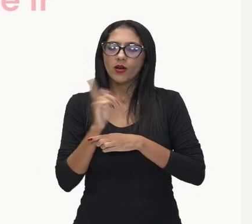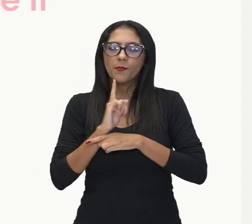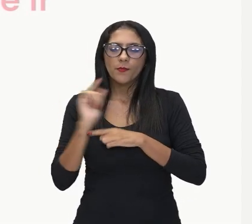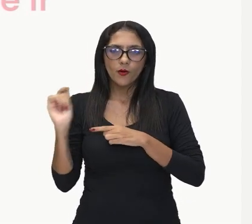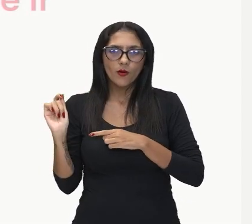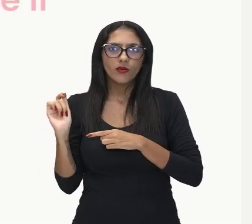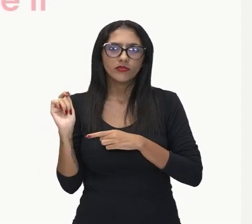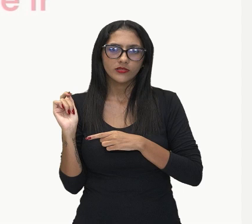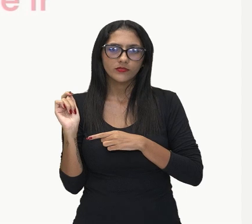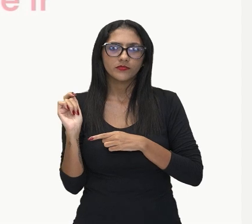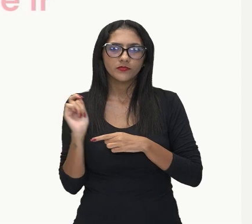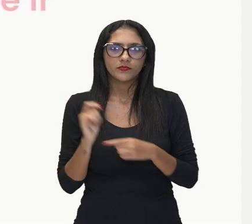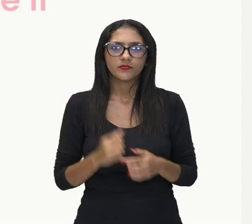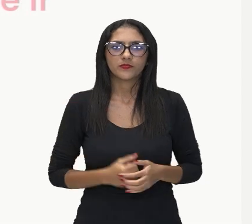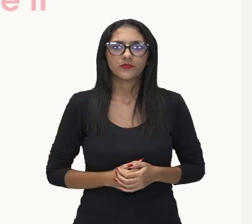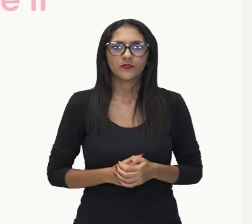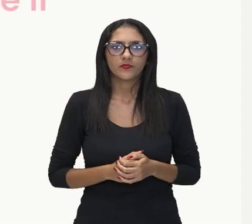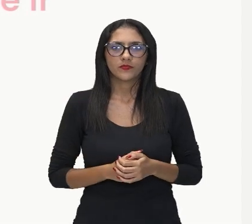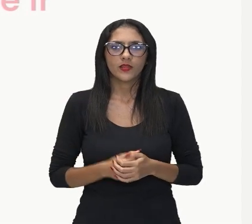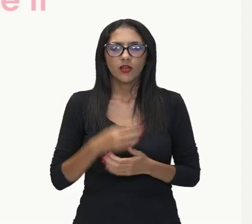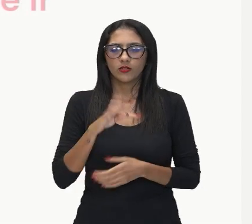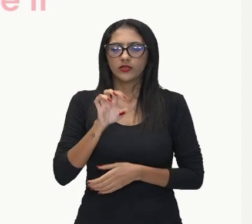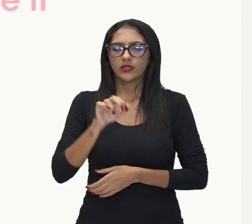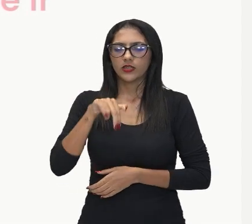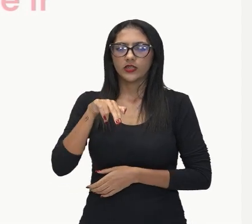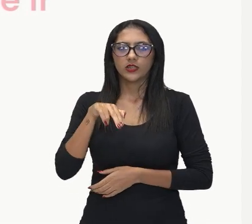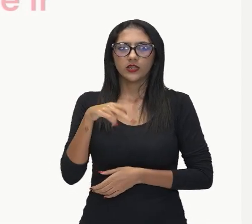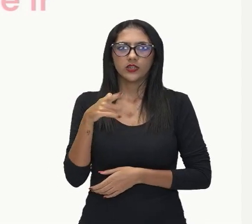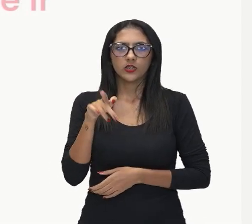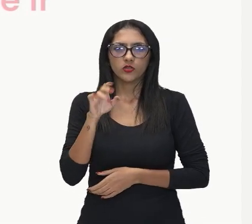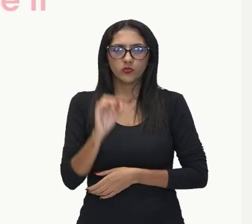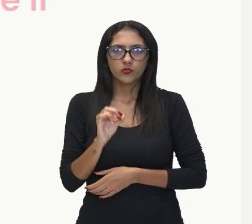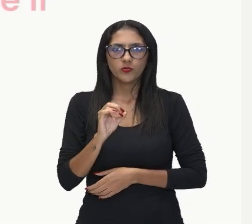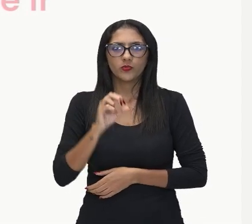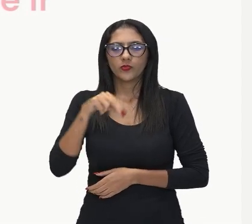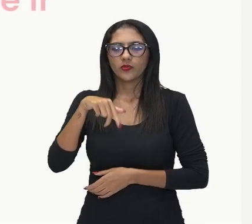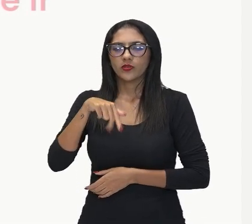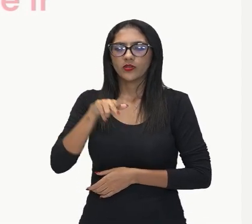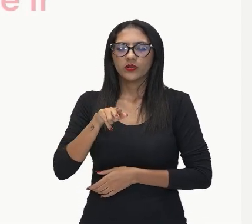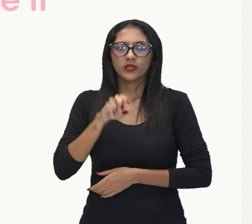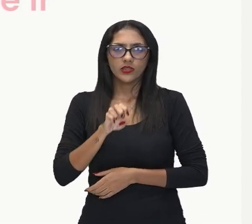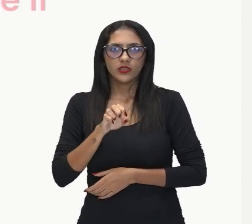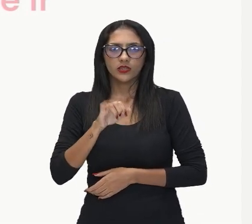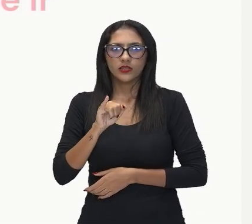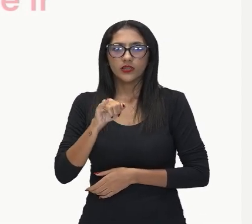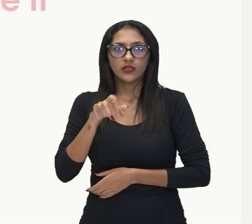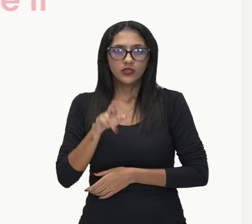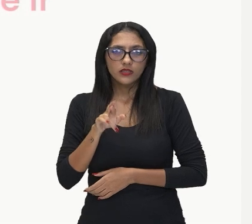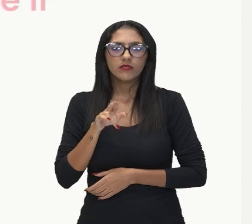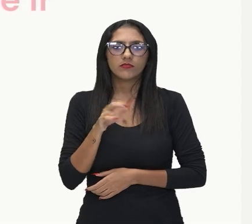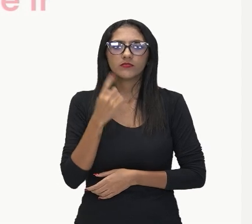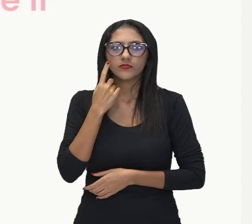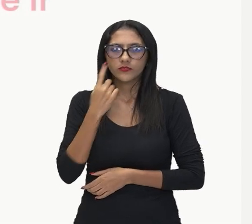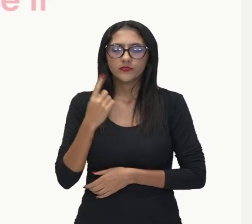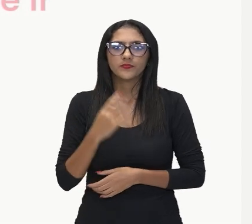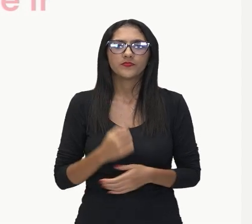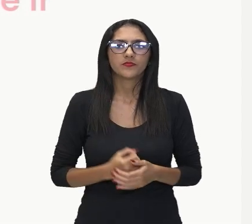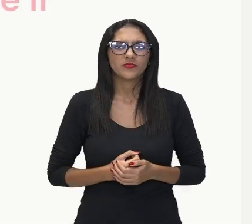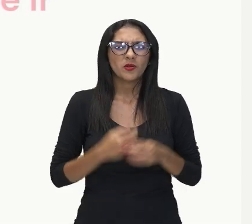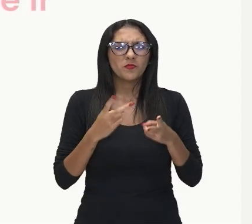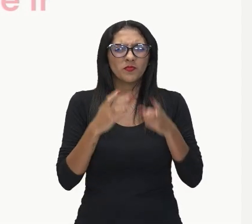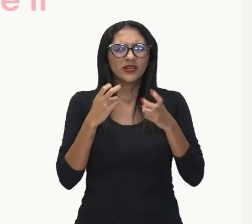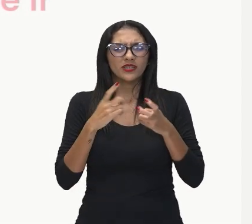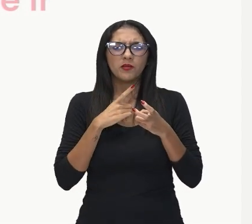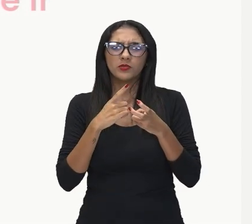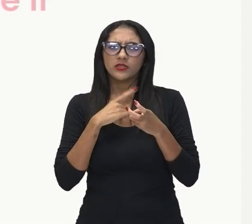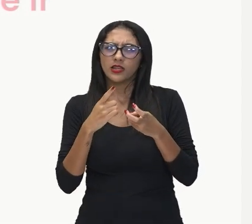Eu tenho que ir embora. Mas vamos observar a relação de sentido aqui, ok? Já percebemos que temos 3 orações aqui,